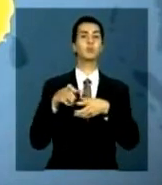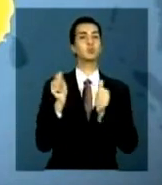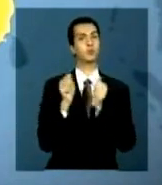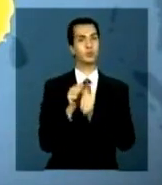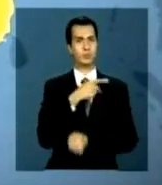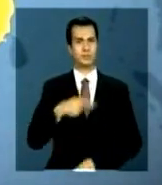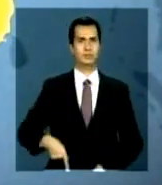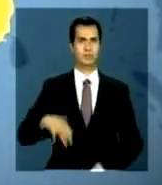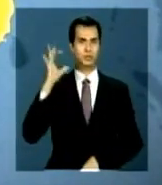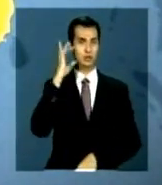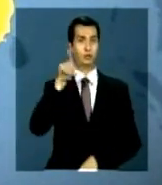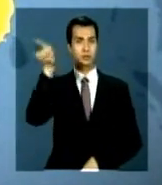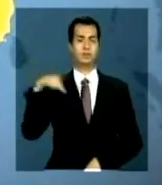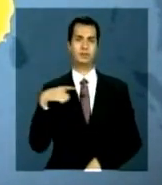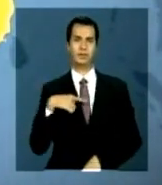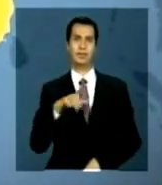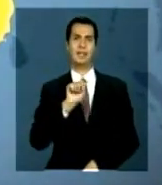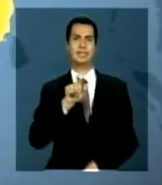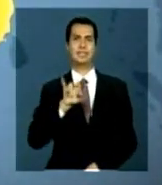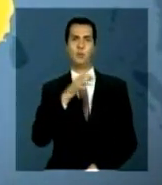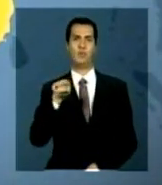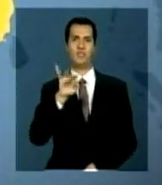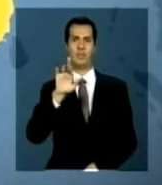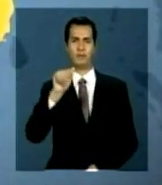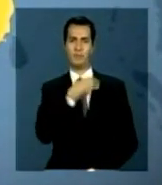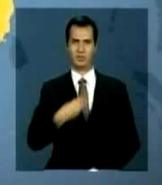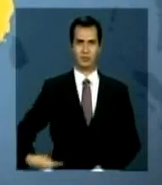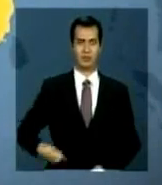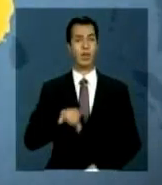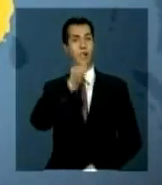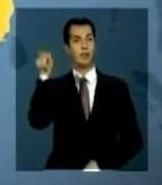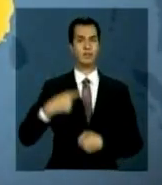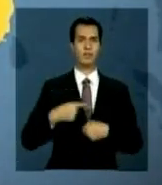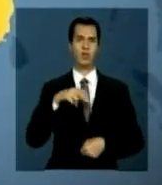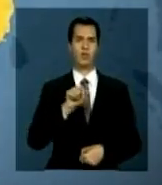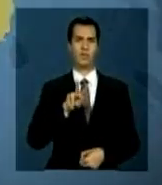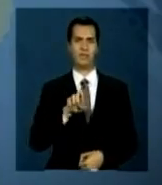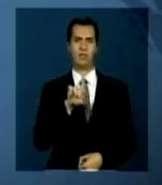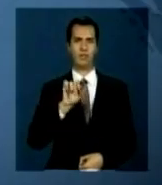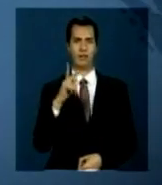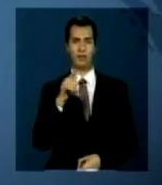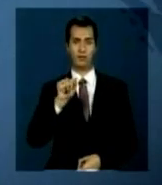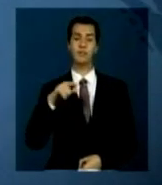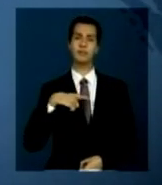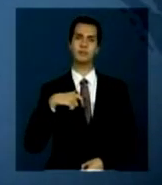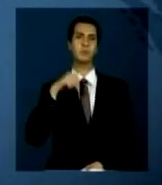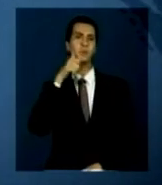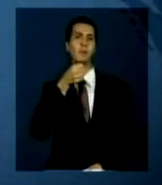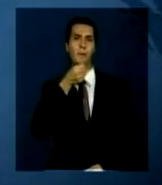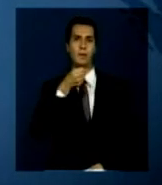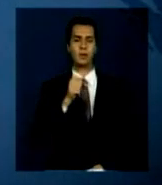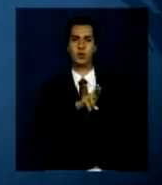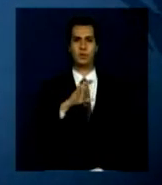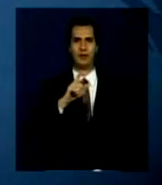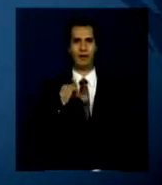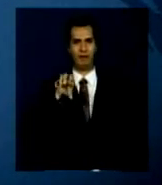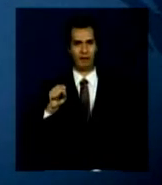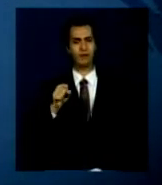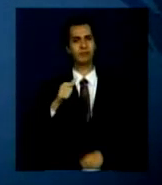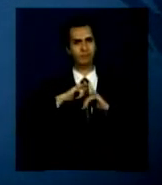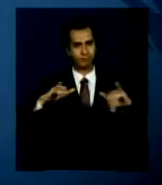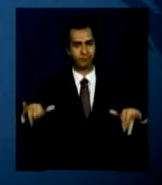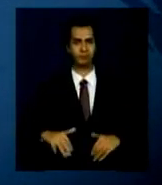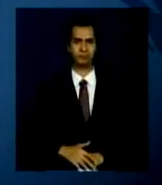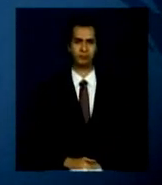Gastão Vieira de Nova del mais informações com a repórter Carla vatier o turismo também vai estar em Pauta